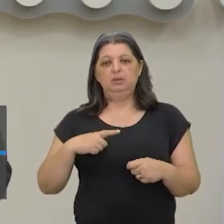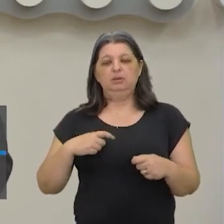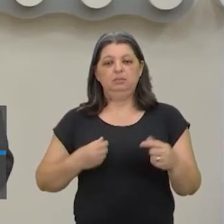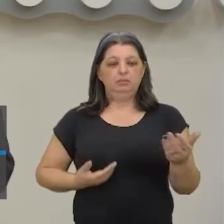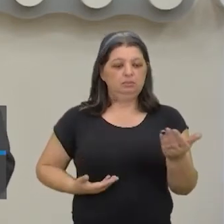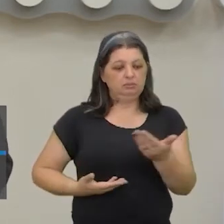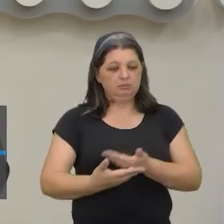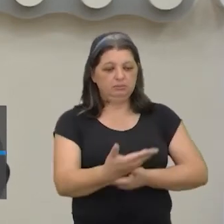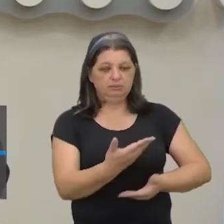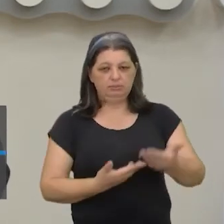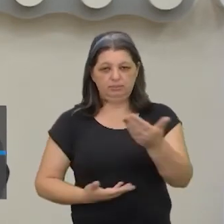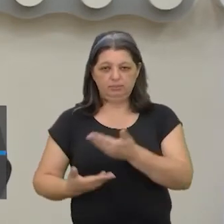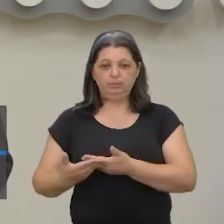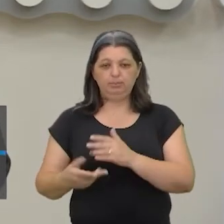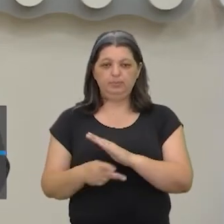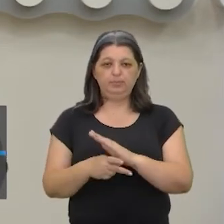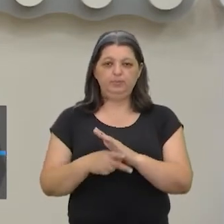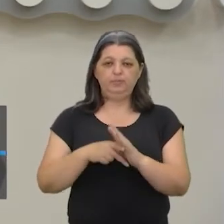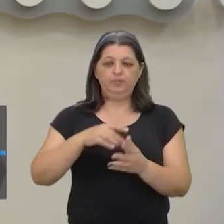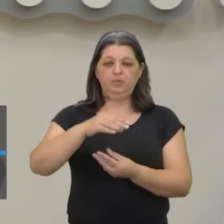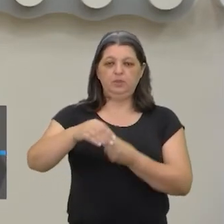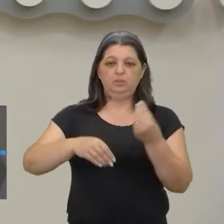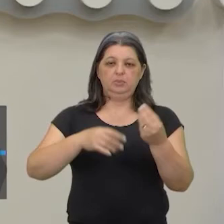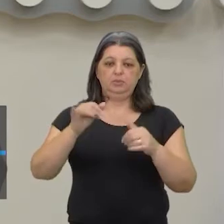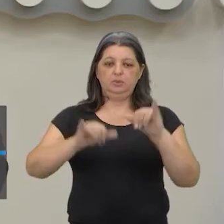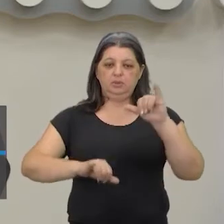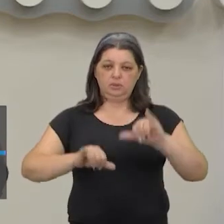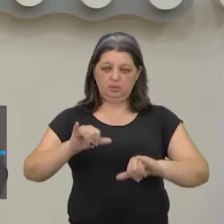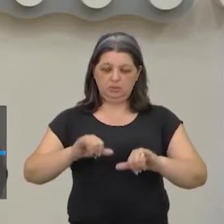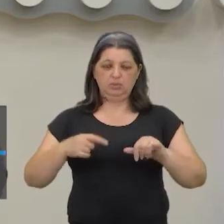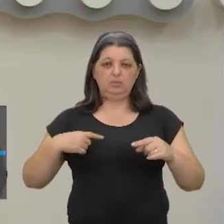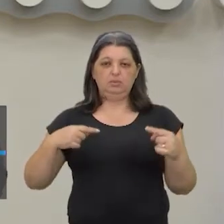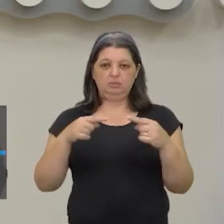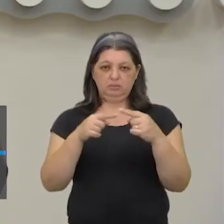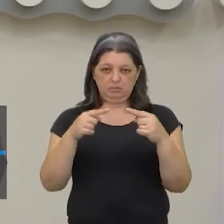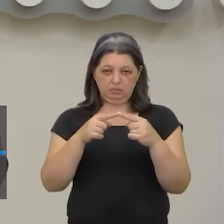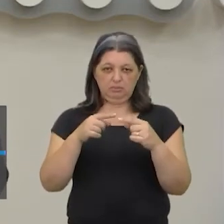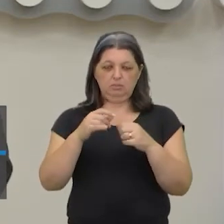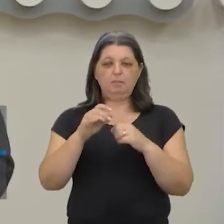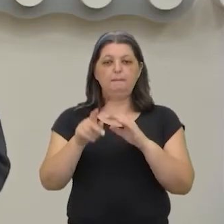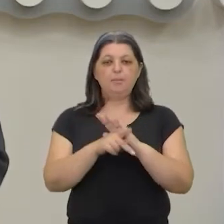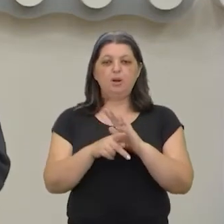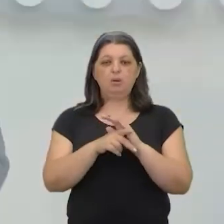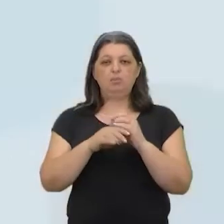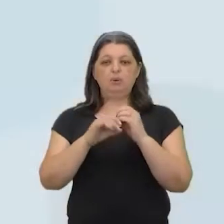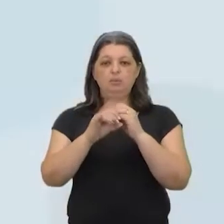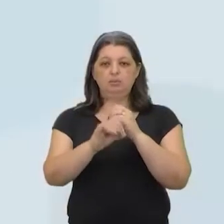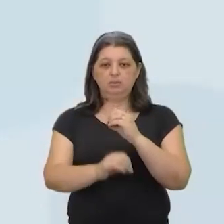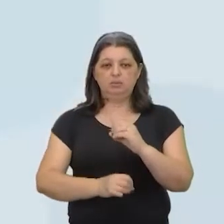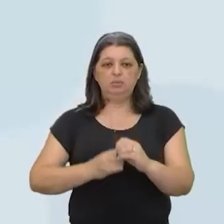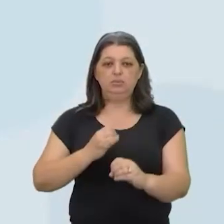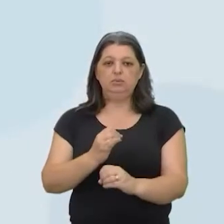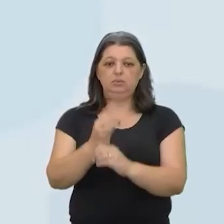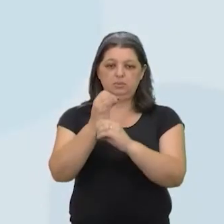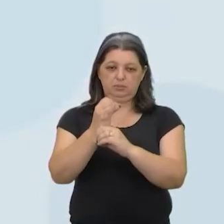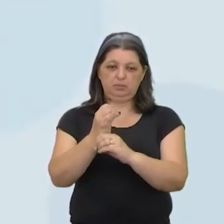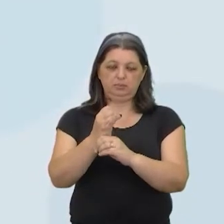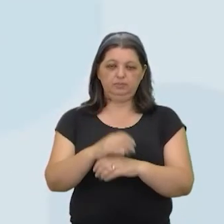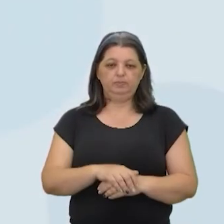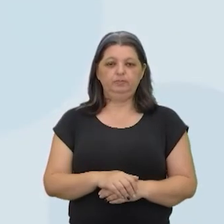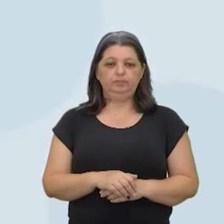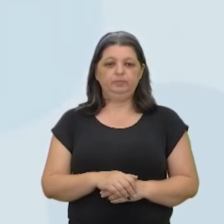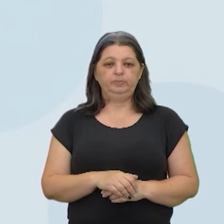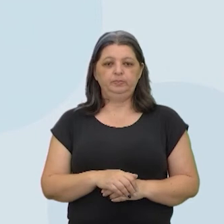interação desses elementos para eu ter uma ligação iônica. Como ocorre a ligação iônica? Metal e ametal, metal e hidrogênio.